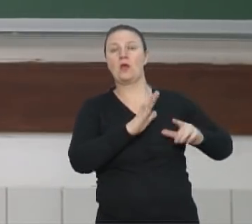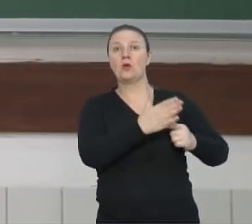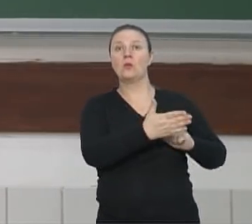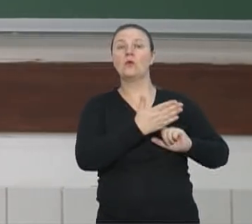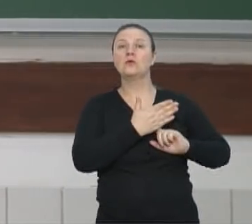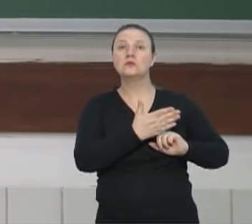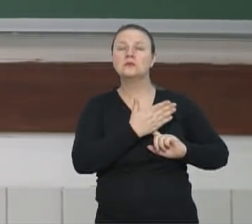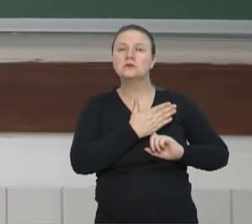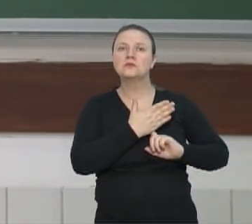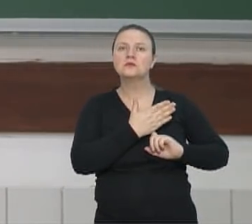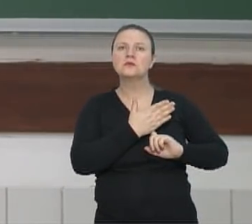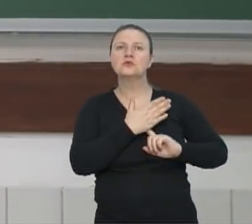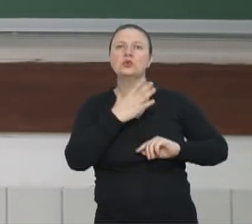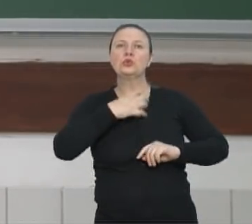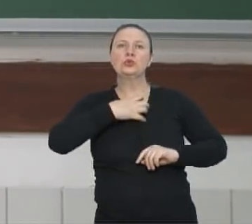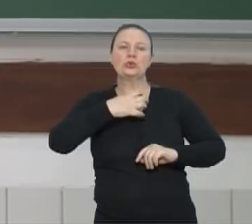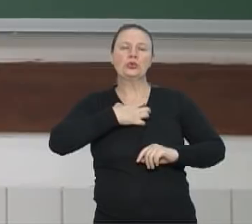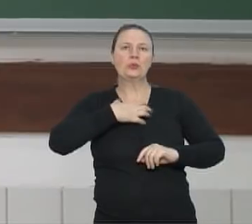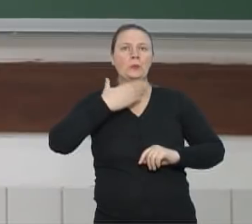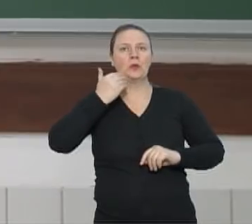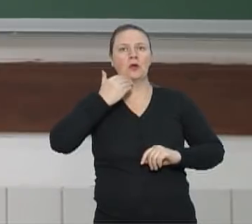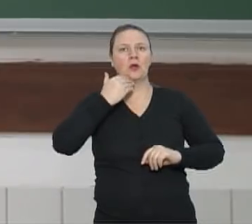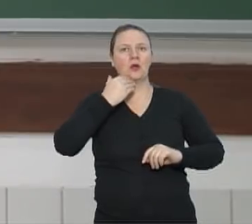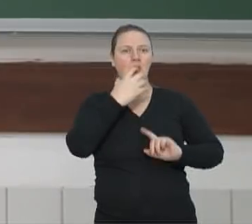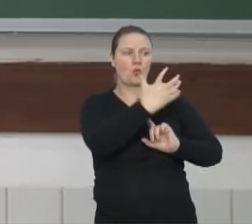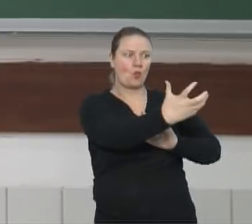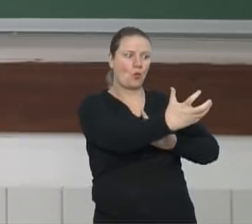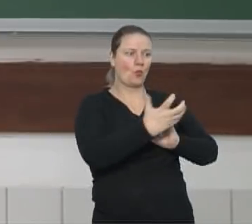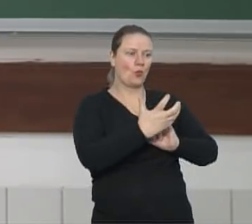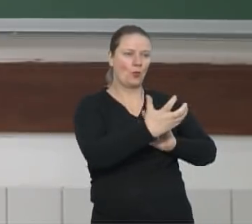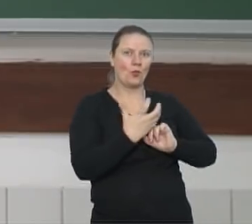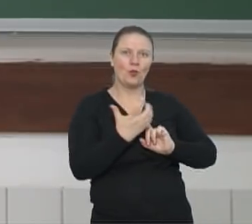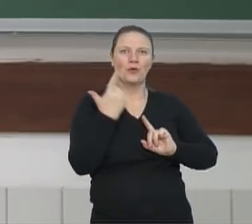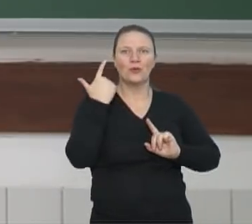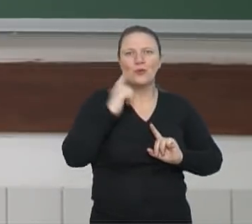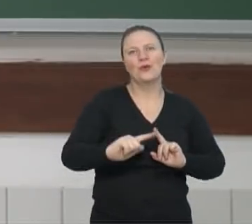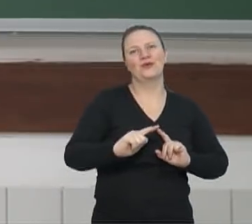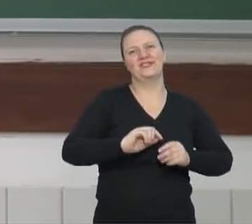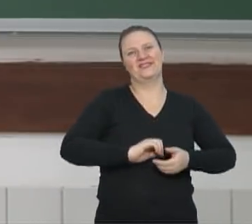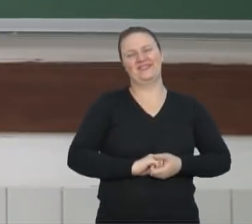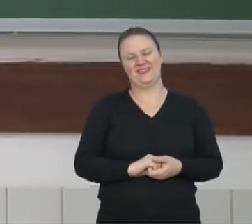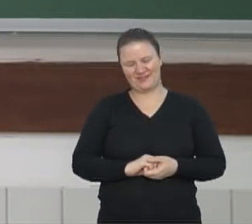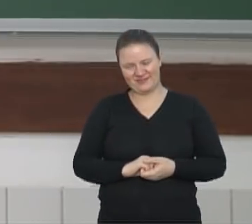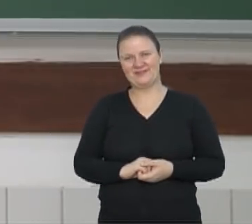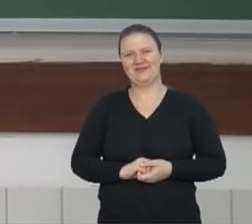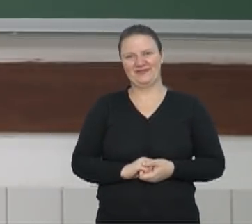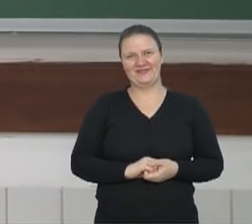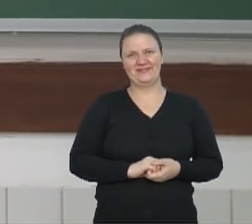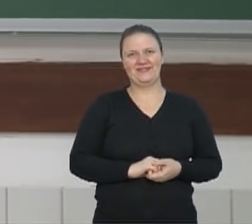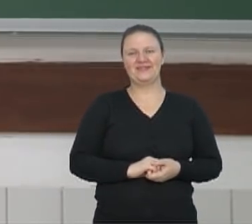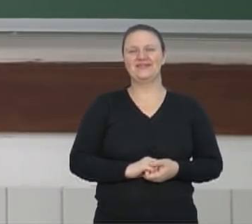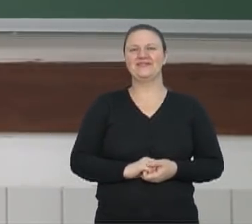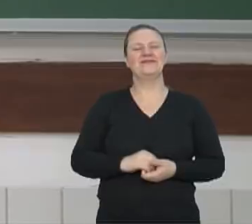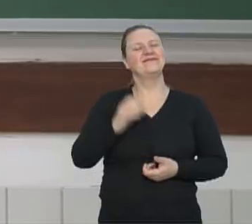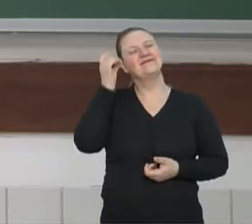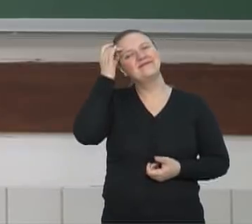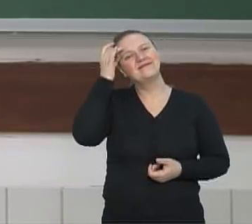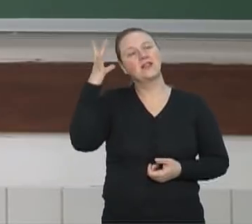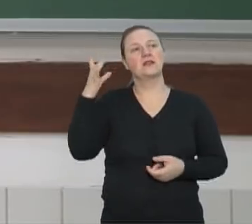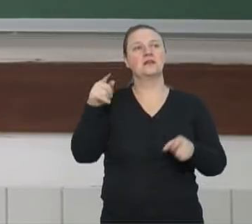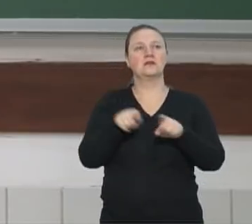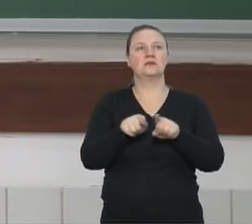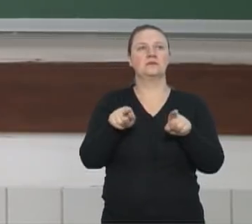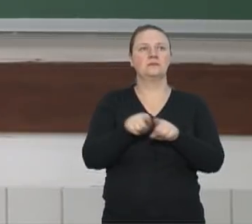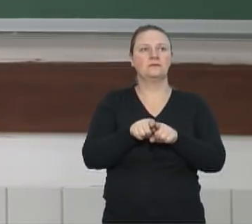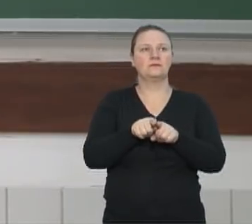nos conhecimentos e convenceu com mais esmero. Perfeito? Facinho, né? Outro dado